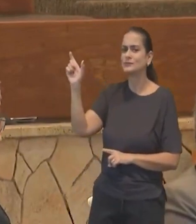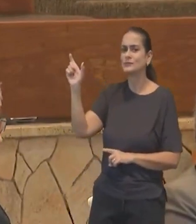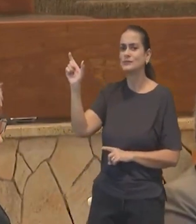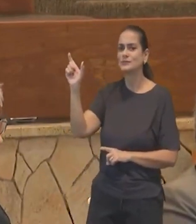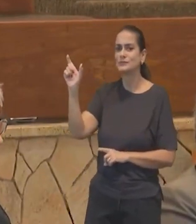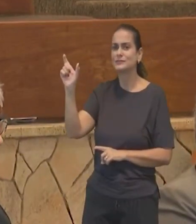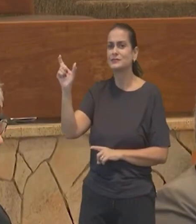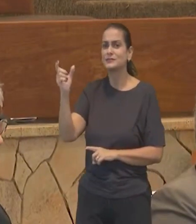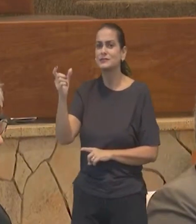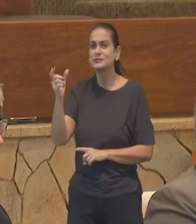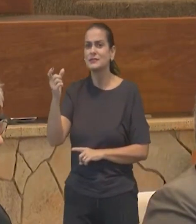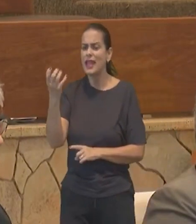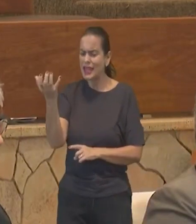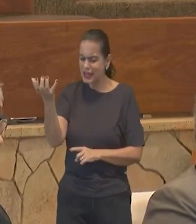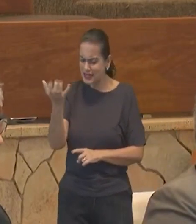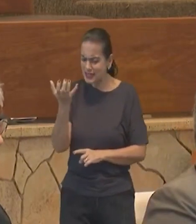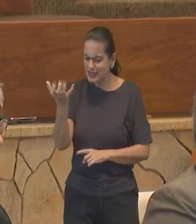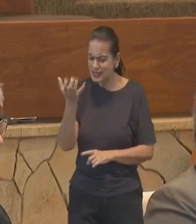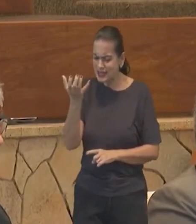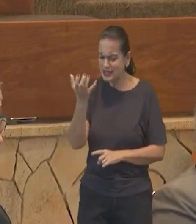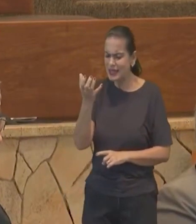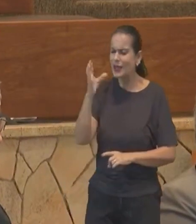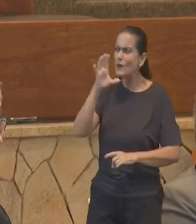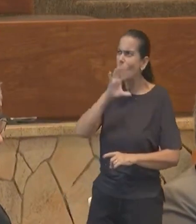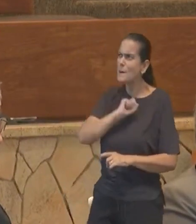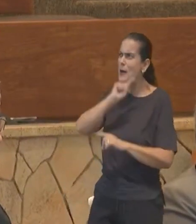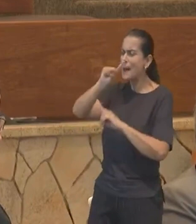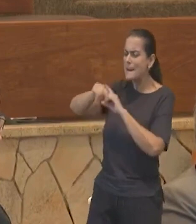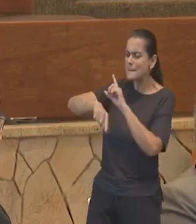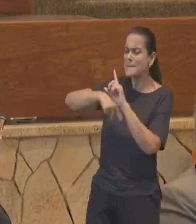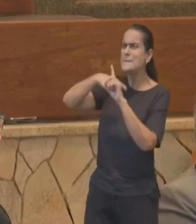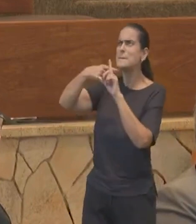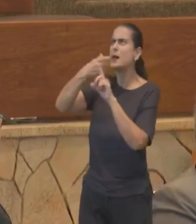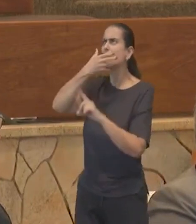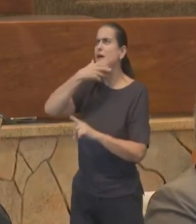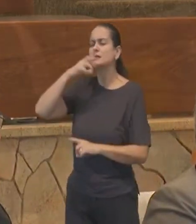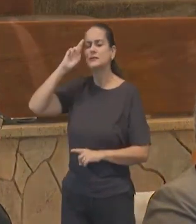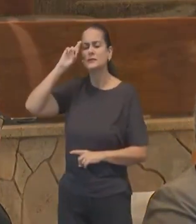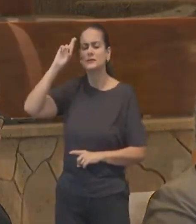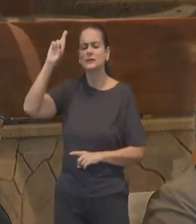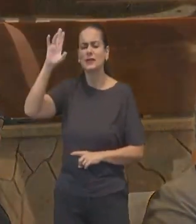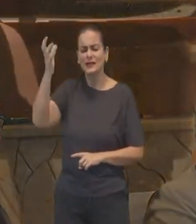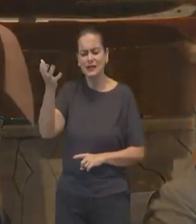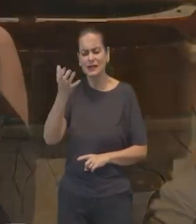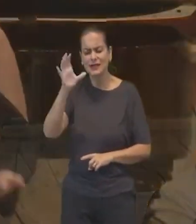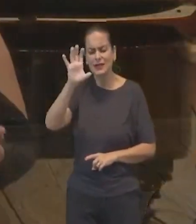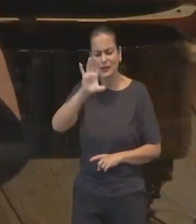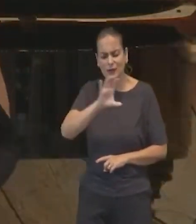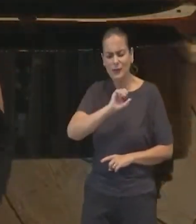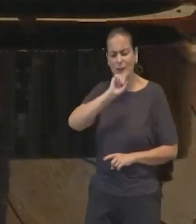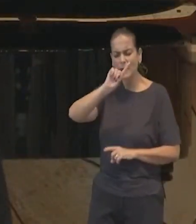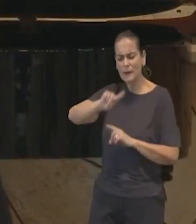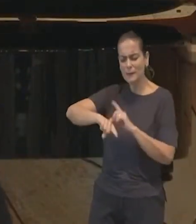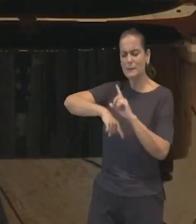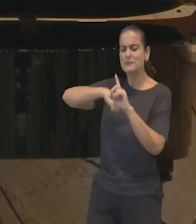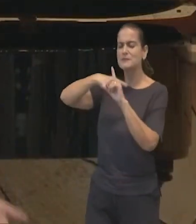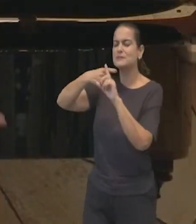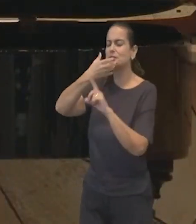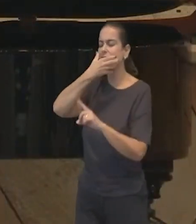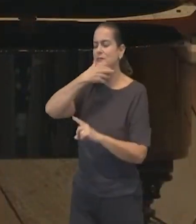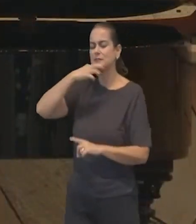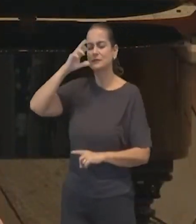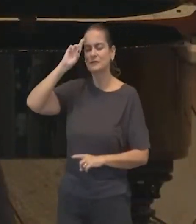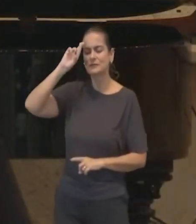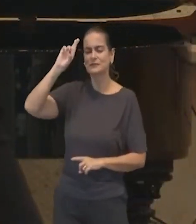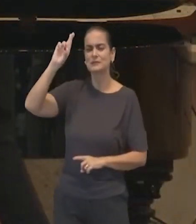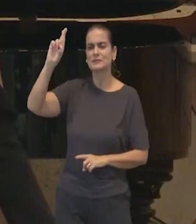igreja. Quero te amar mais, Senhor. Quero te amar mais, Senhor.